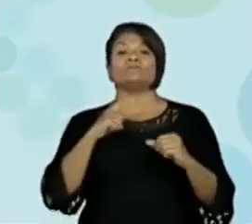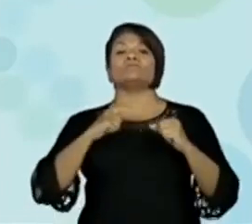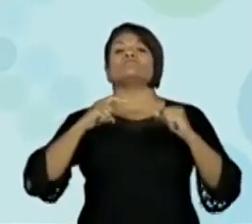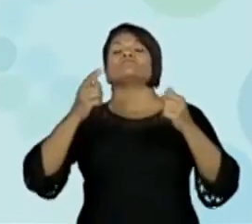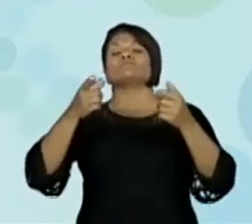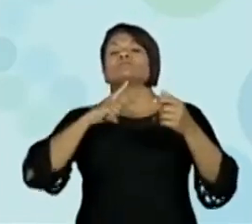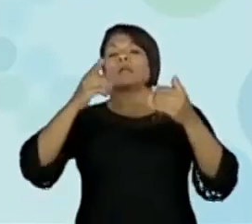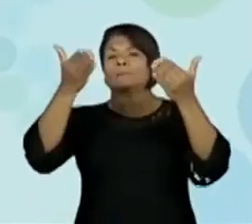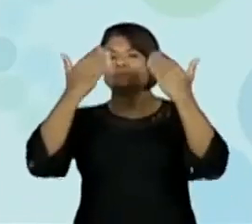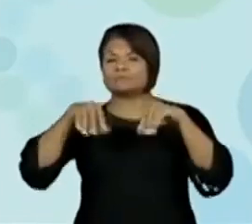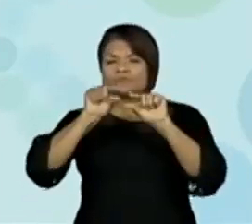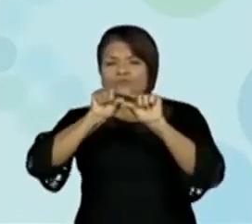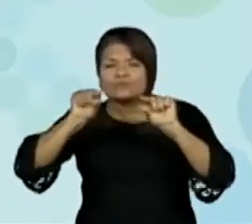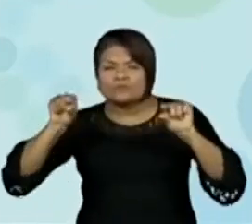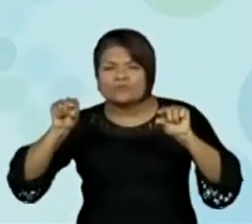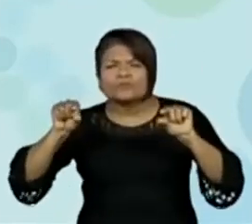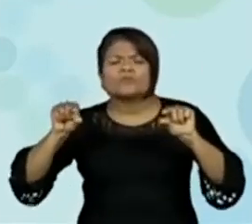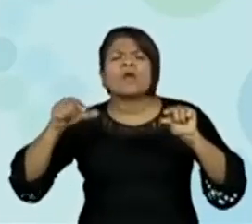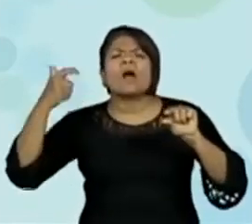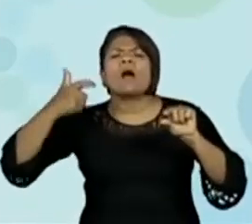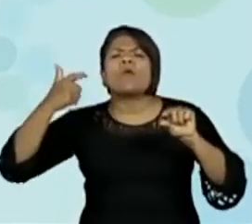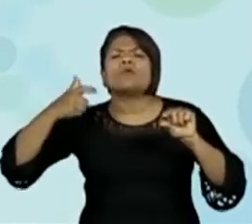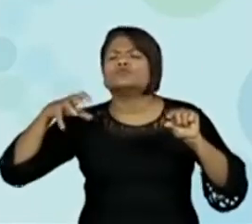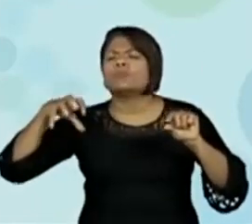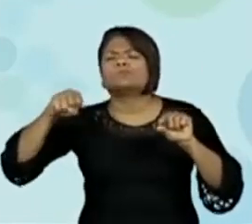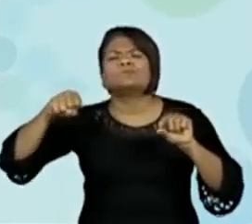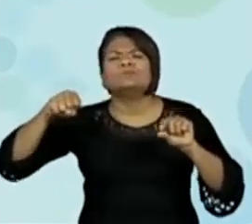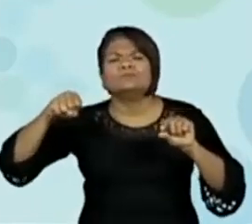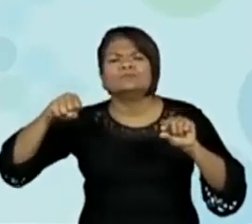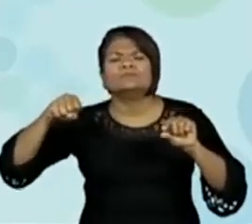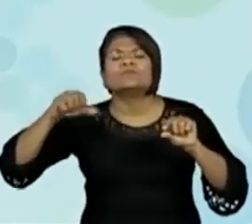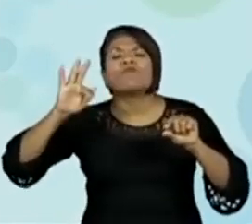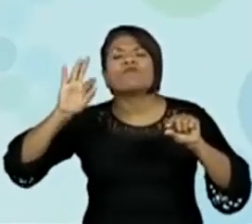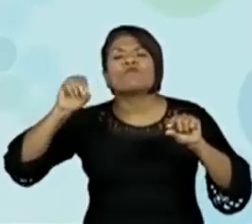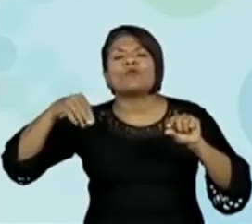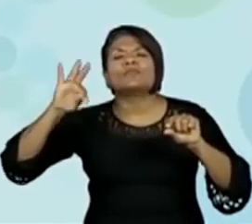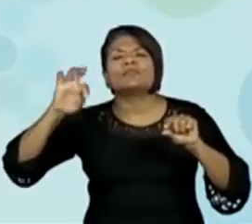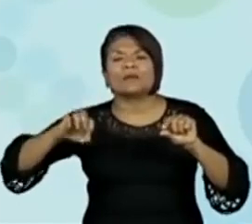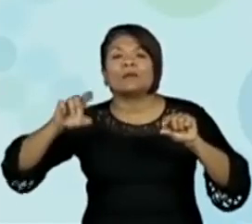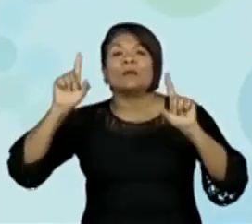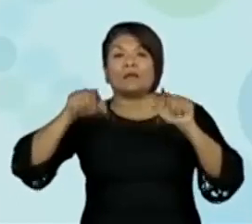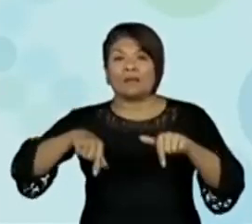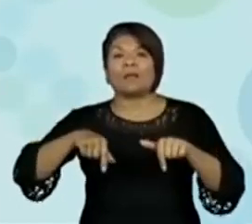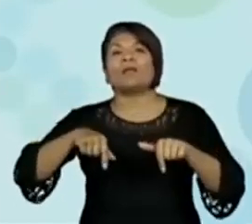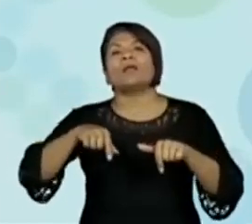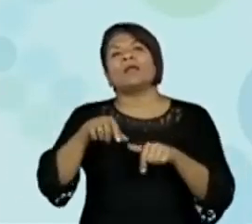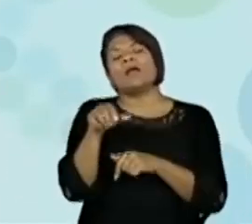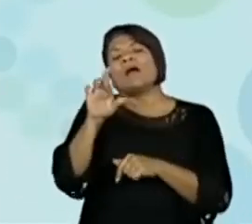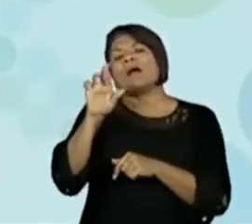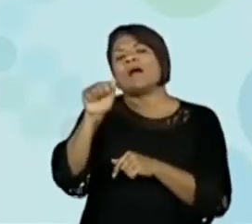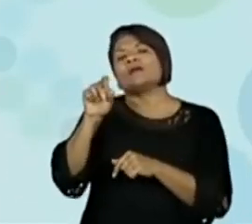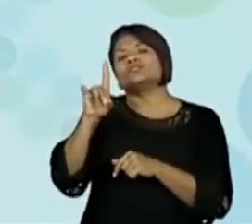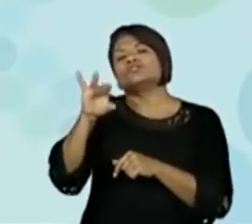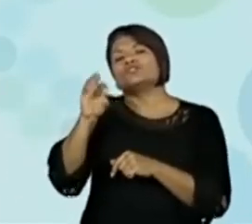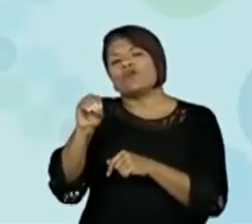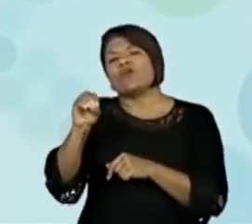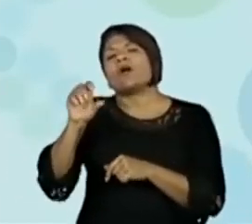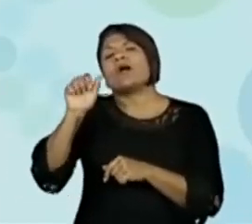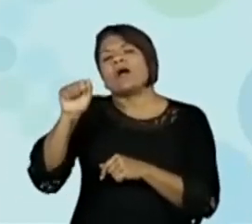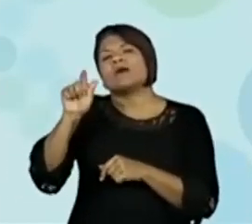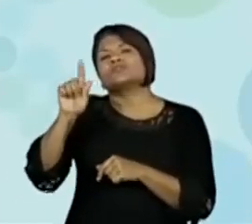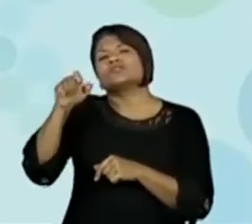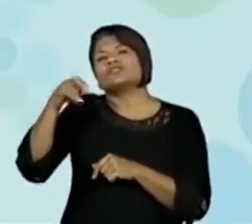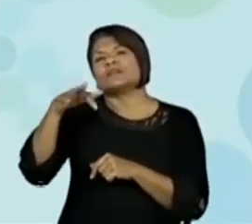veio a fonte, ó, Rádio Agência Nacional, e o dia dessa publicação foi dia